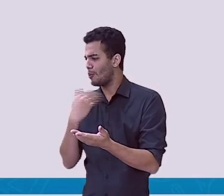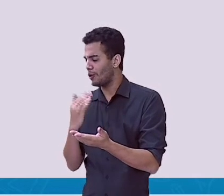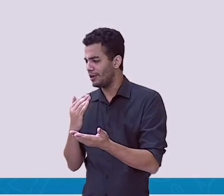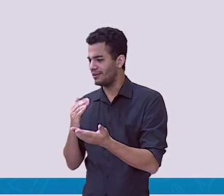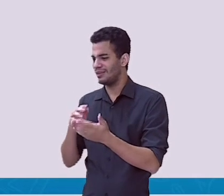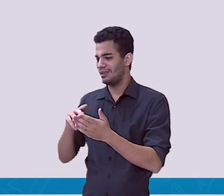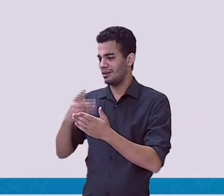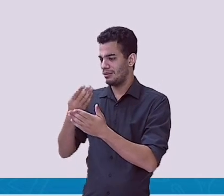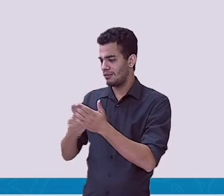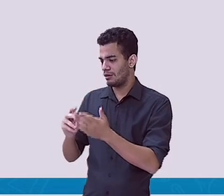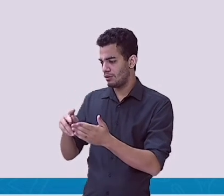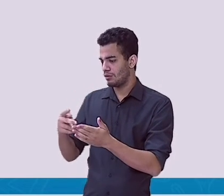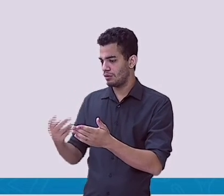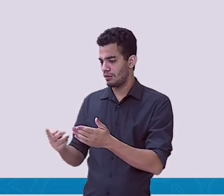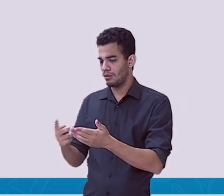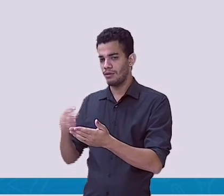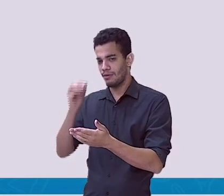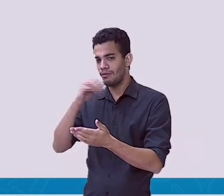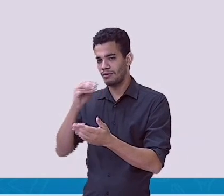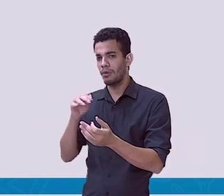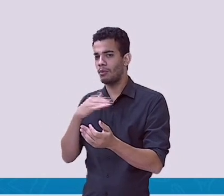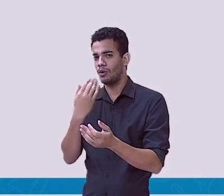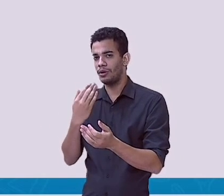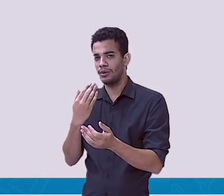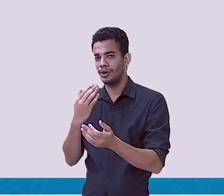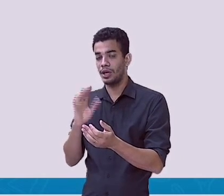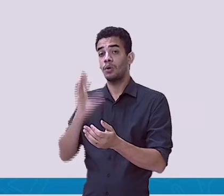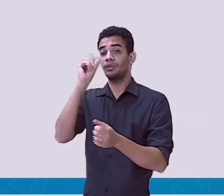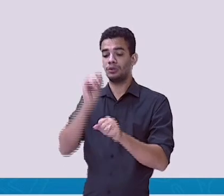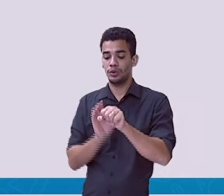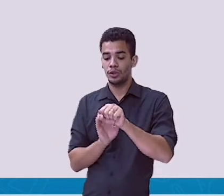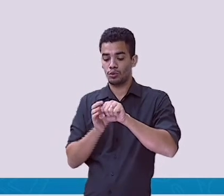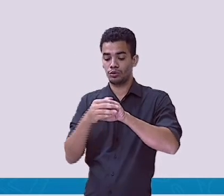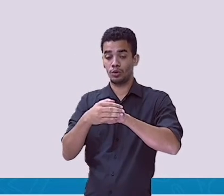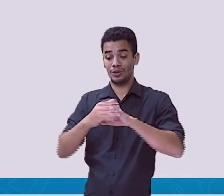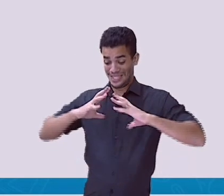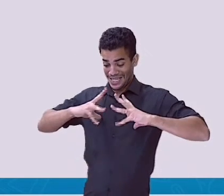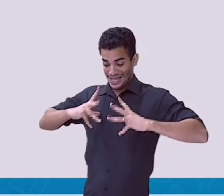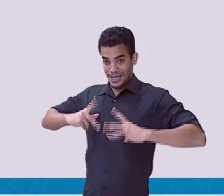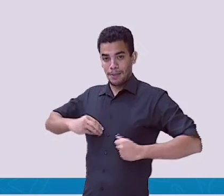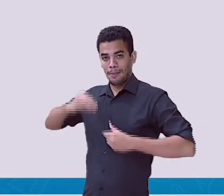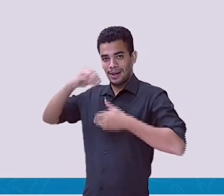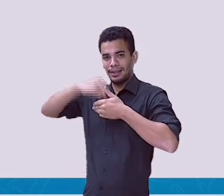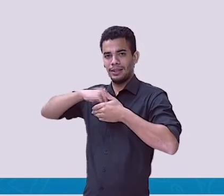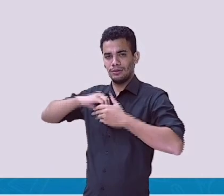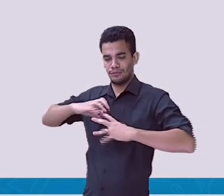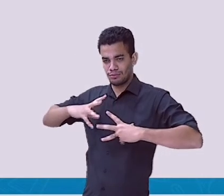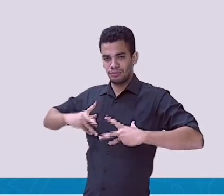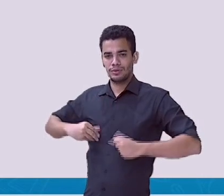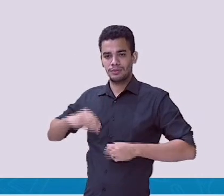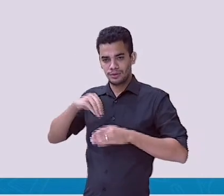a retirada dela do nosso organismo. E aí? Então eles vão liberar